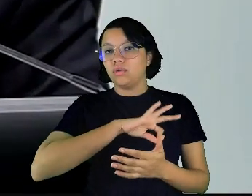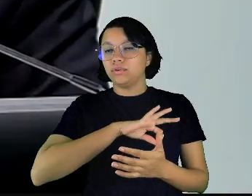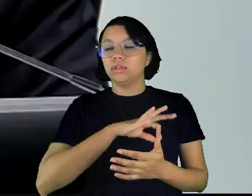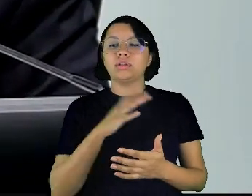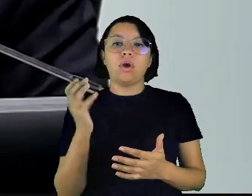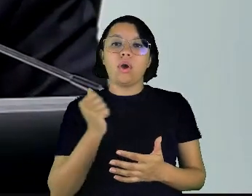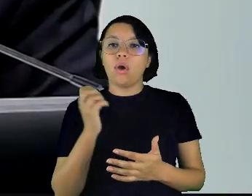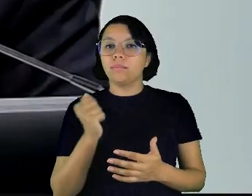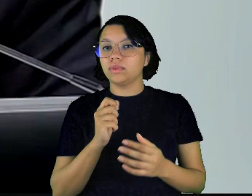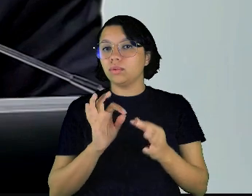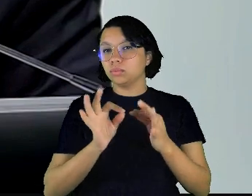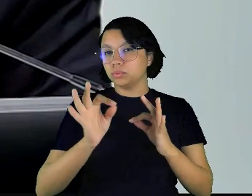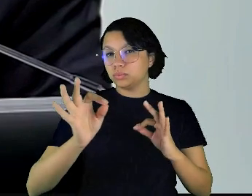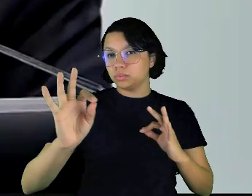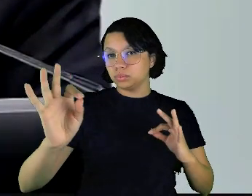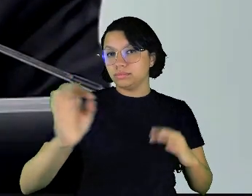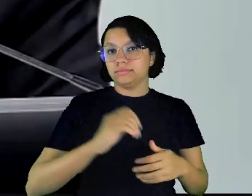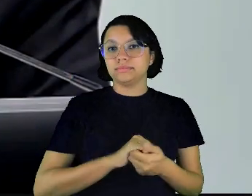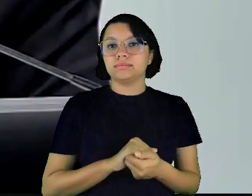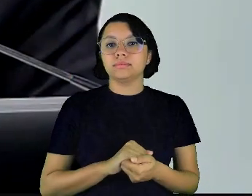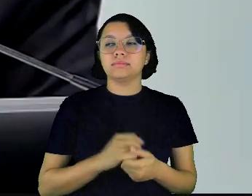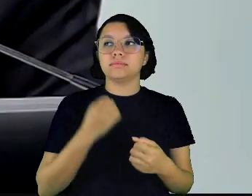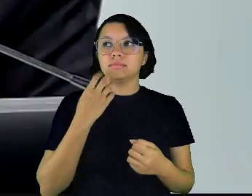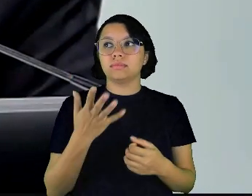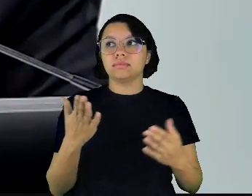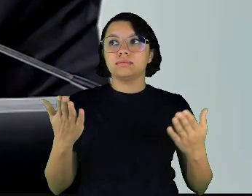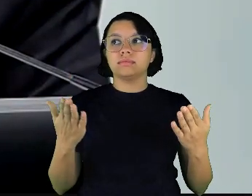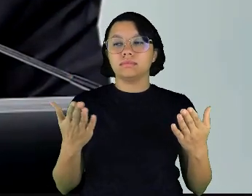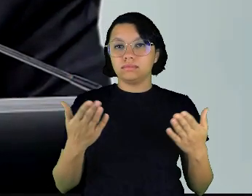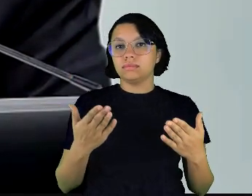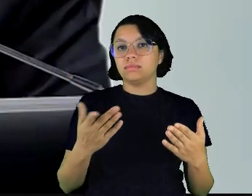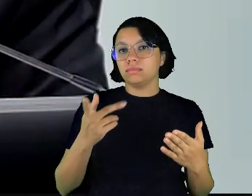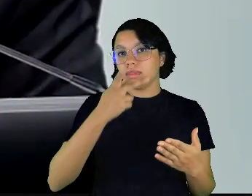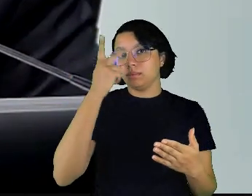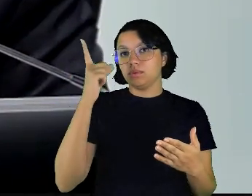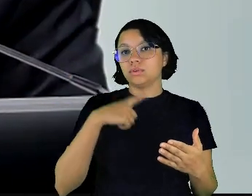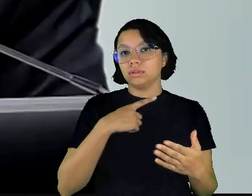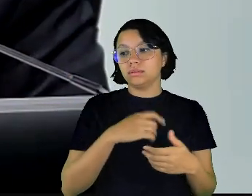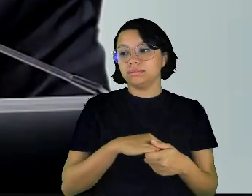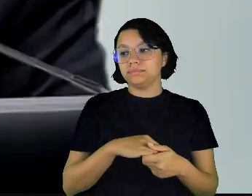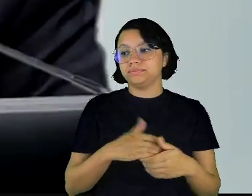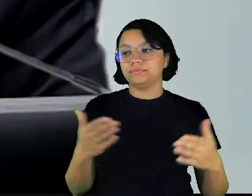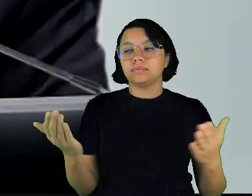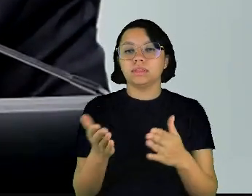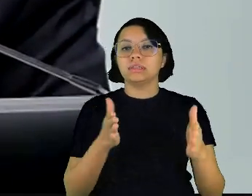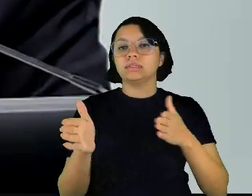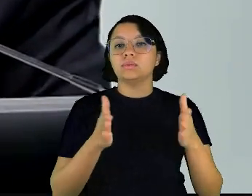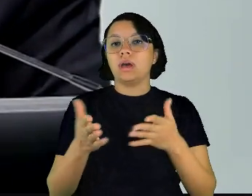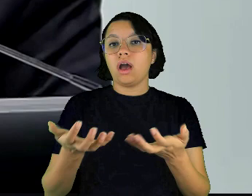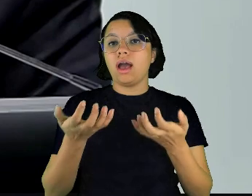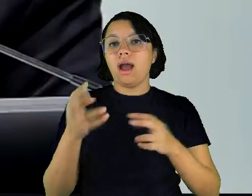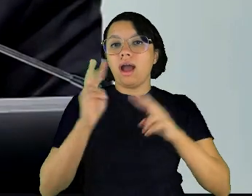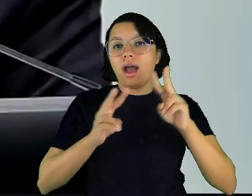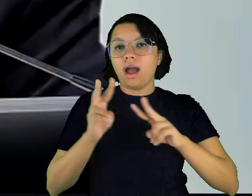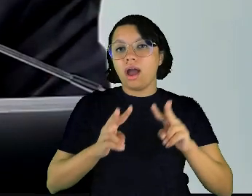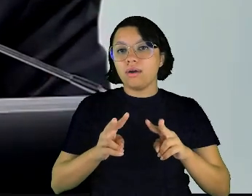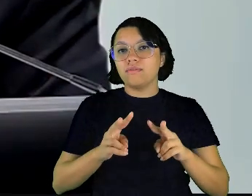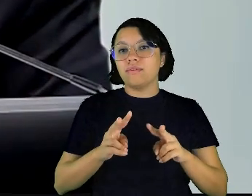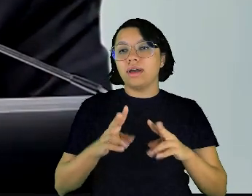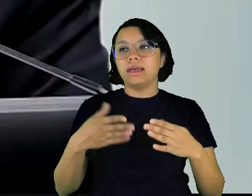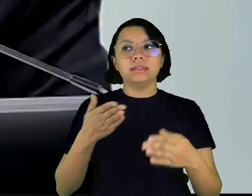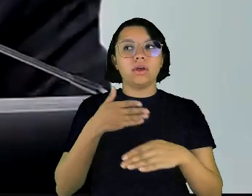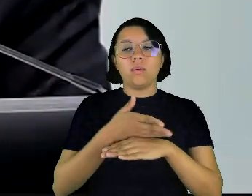aí de previdência. Bom, com isso, a pessoa tem essa situação, ela quer rever, aí ela entra com uma